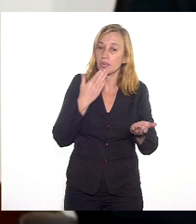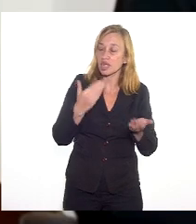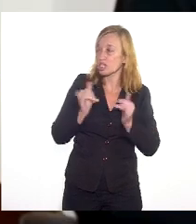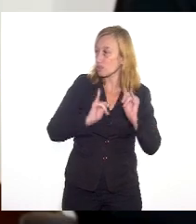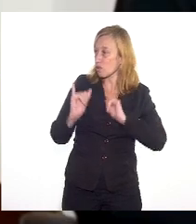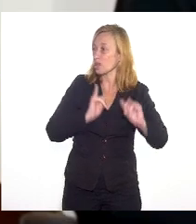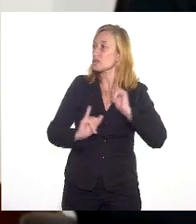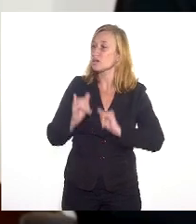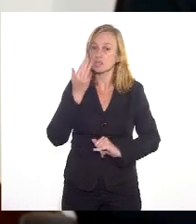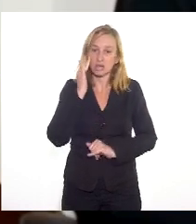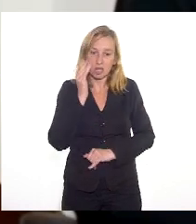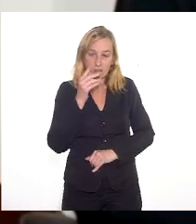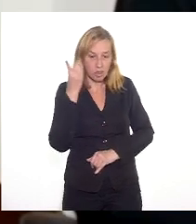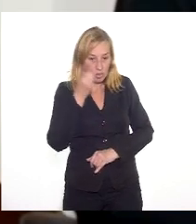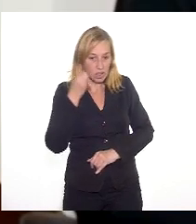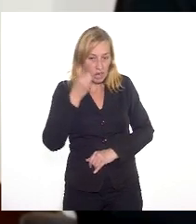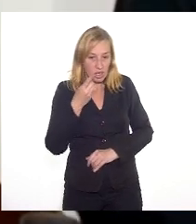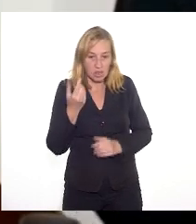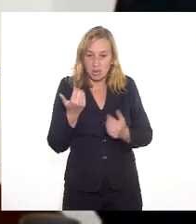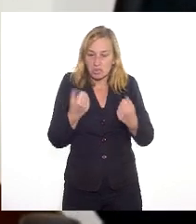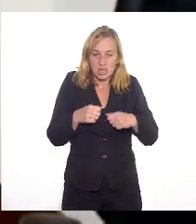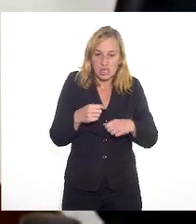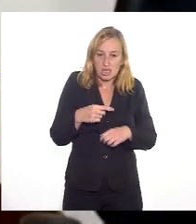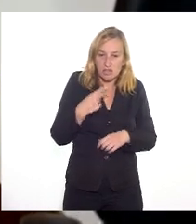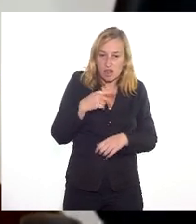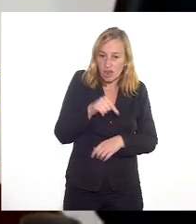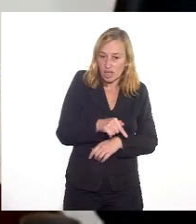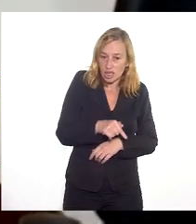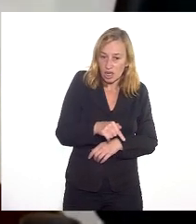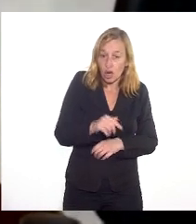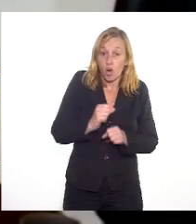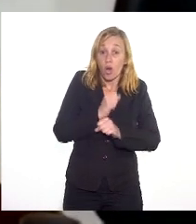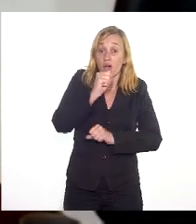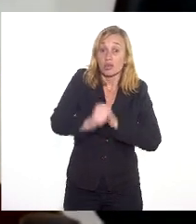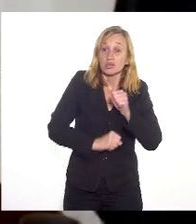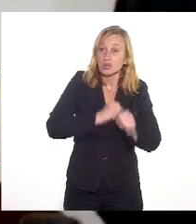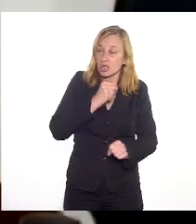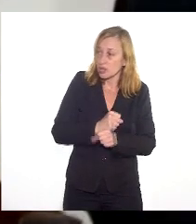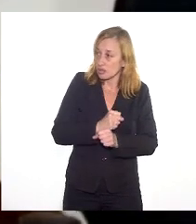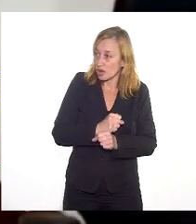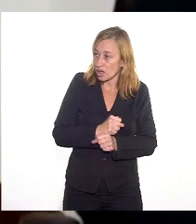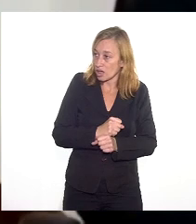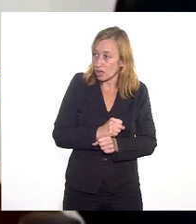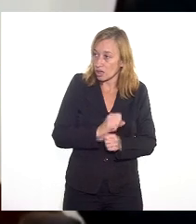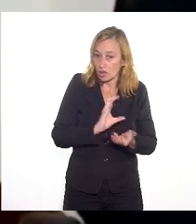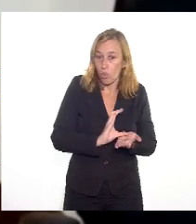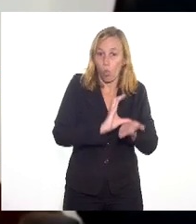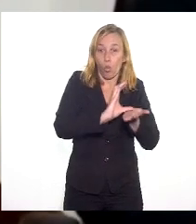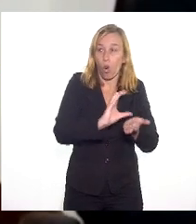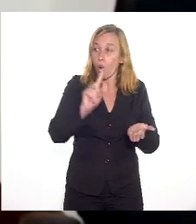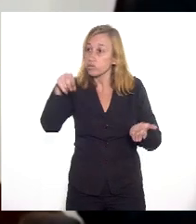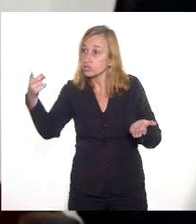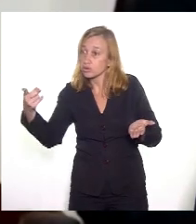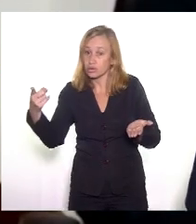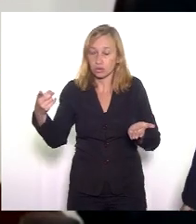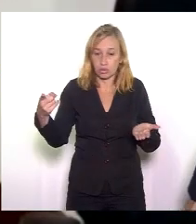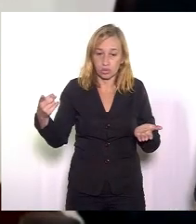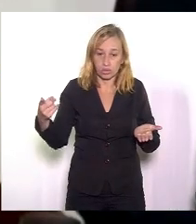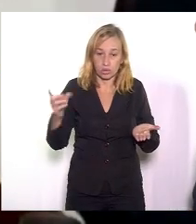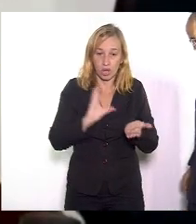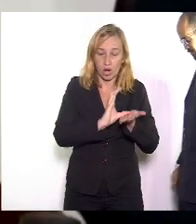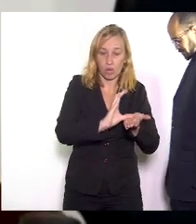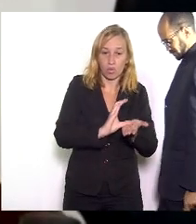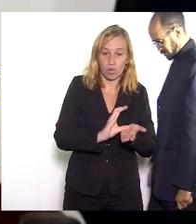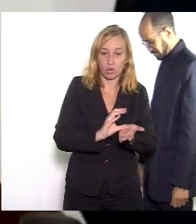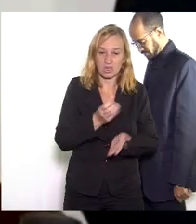entendeu, deputado? Não precisa ser por aqui, porque isso para o ano que vem, esse ano é que vai ter o grosso dos recursos. Salvo engano, no